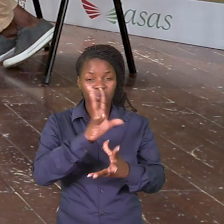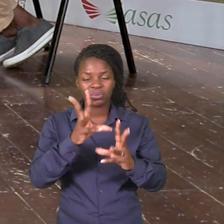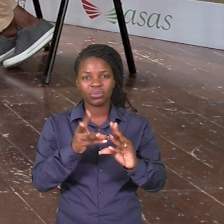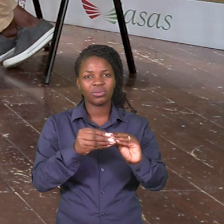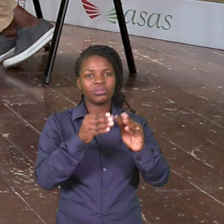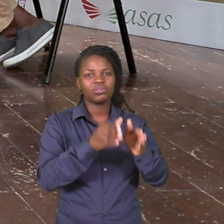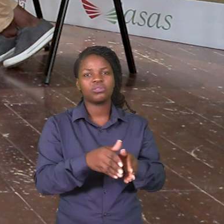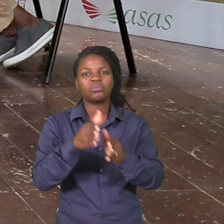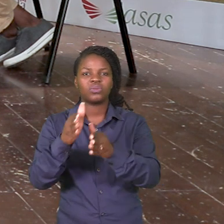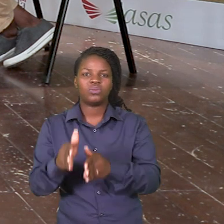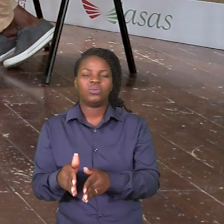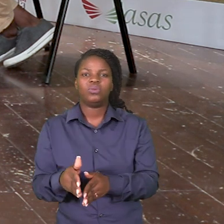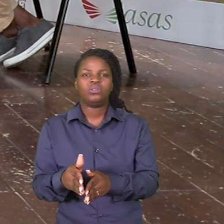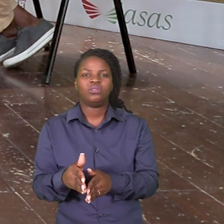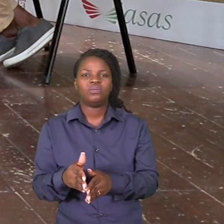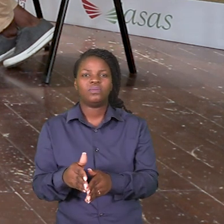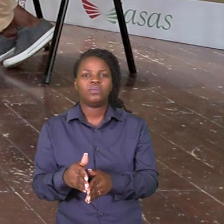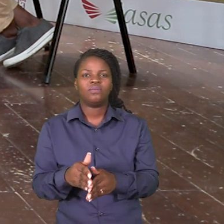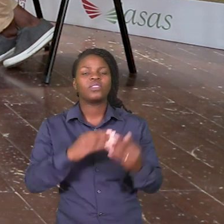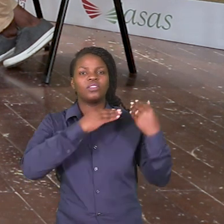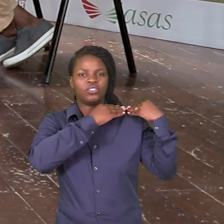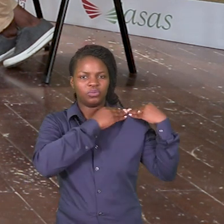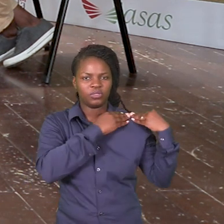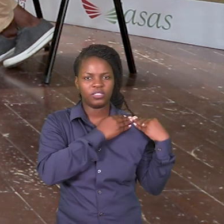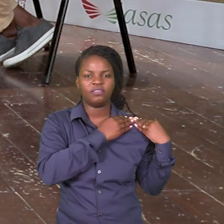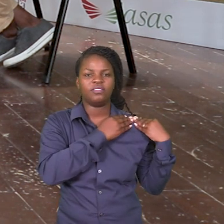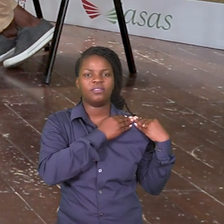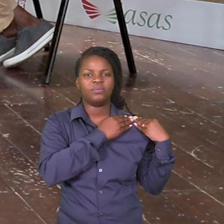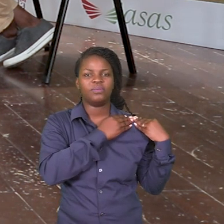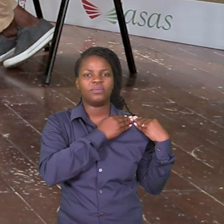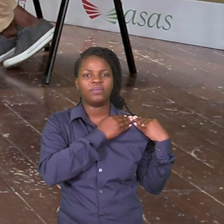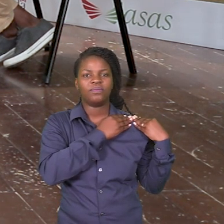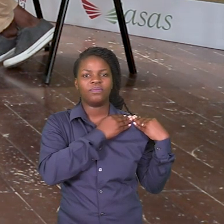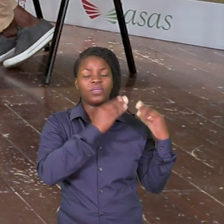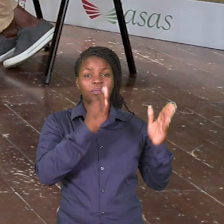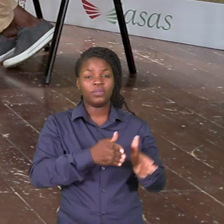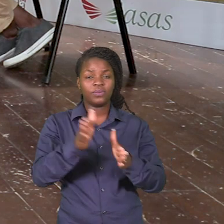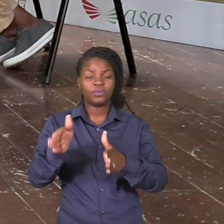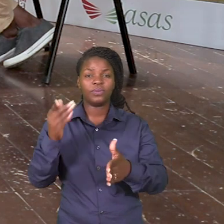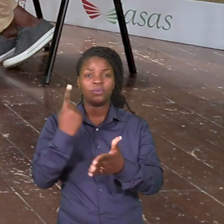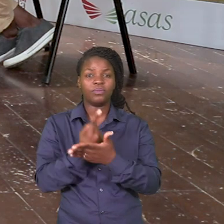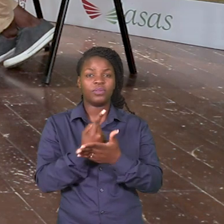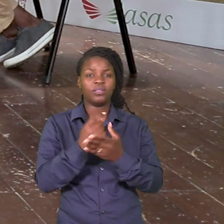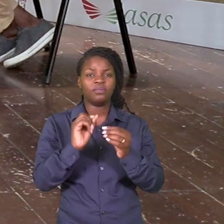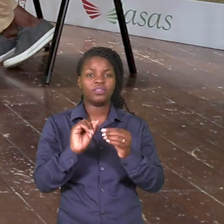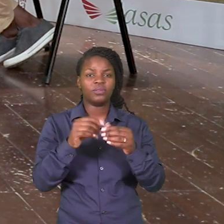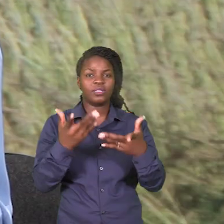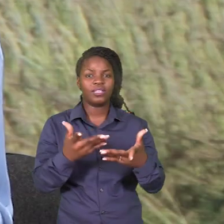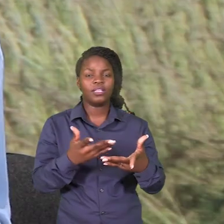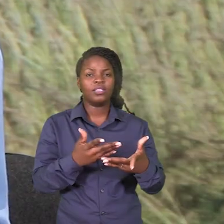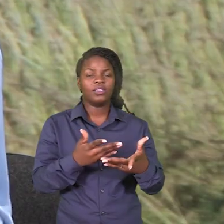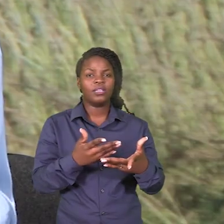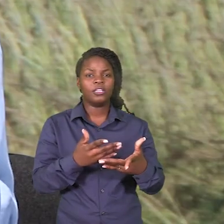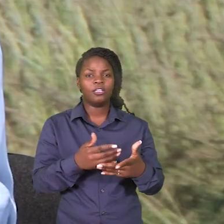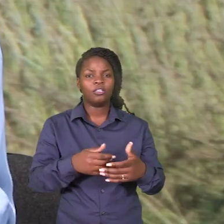mas aqueles do sistema sim aqueles que devem garantir a proteção desta criança é aqueles que devem